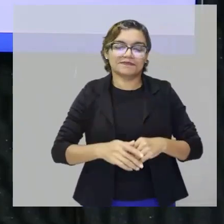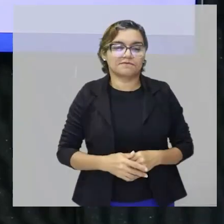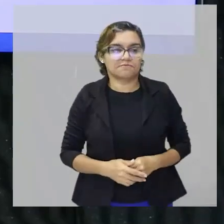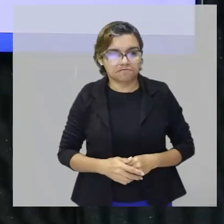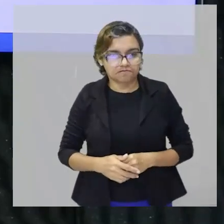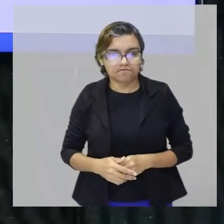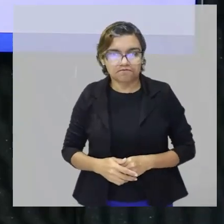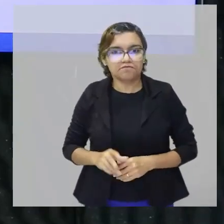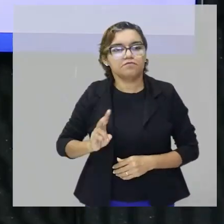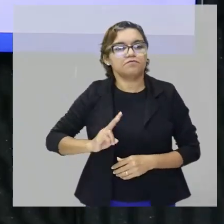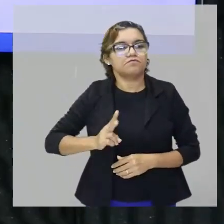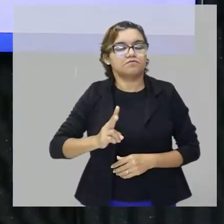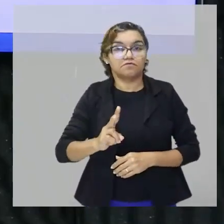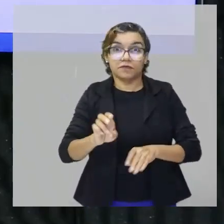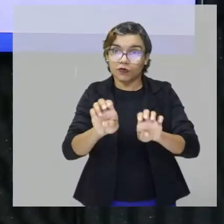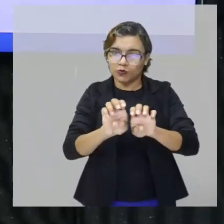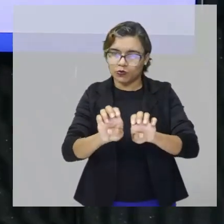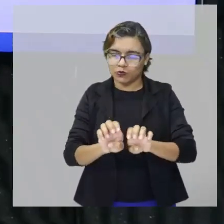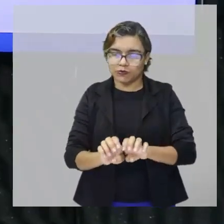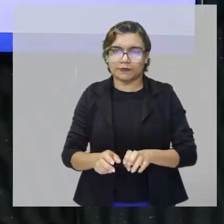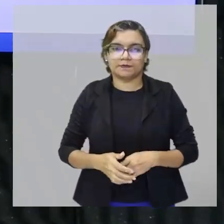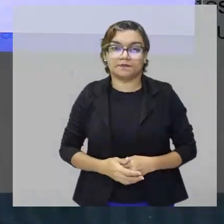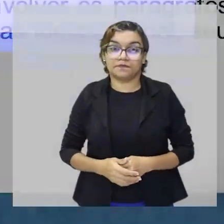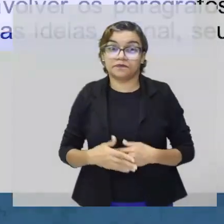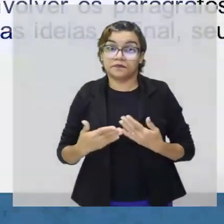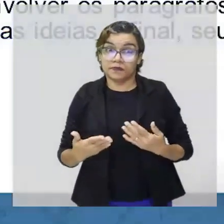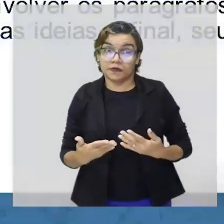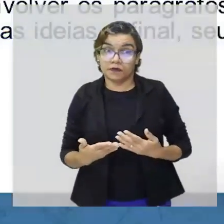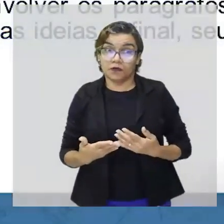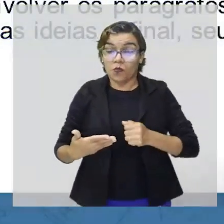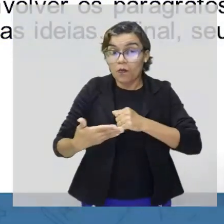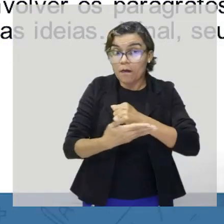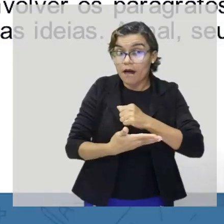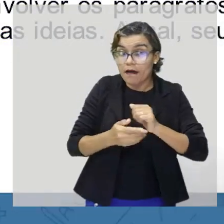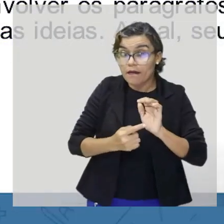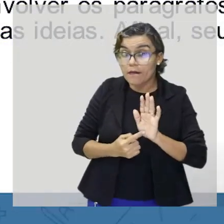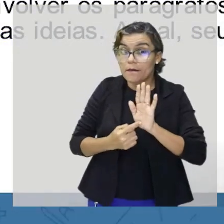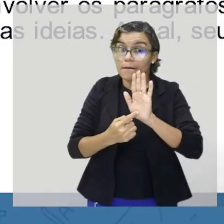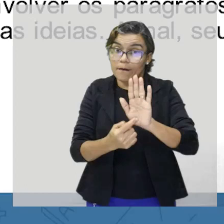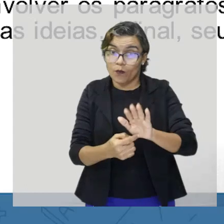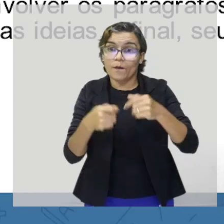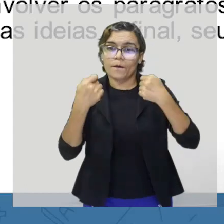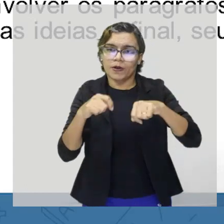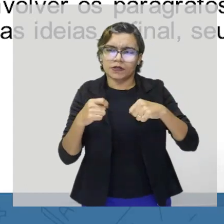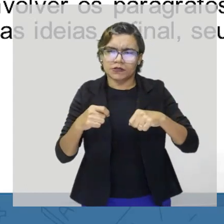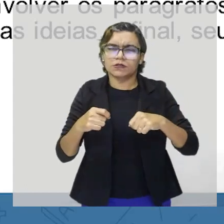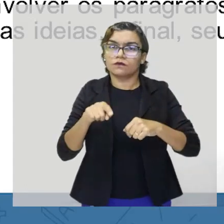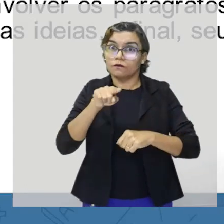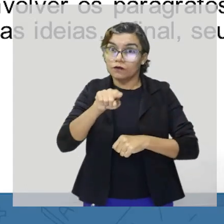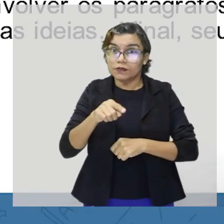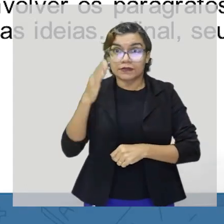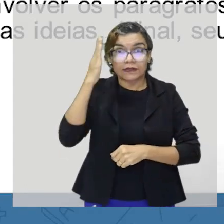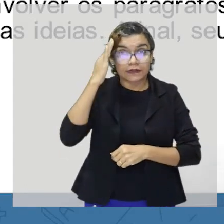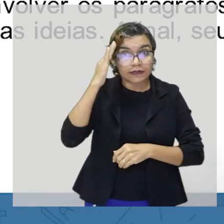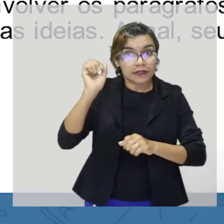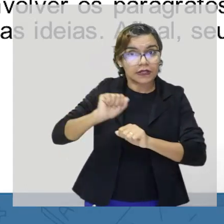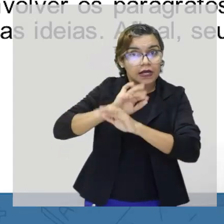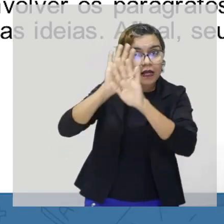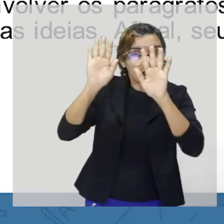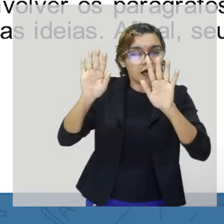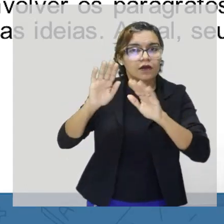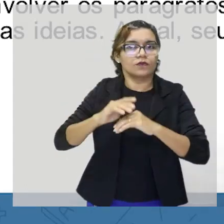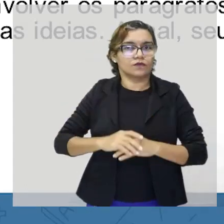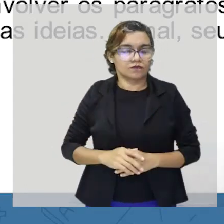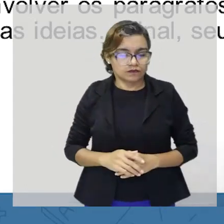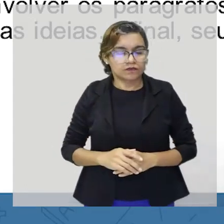Continuando aqui com a estrutura. Com base no que foi exposto, é preciso que fique claro para